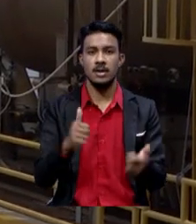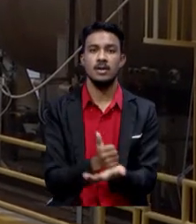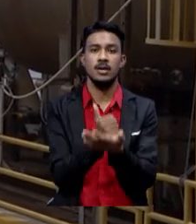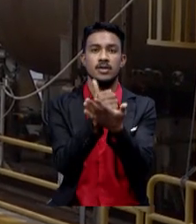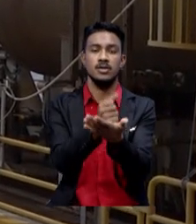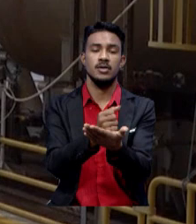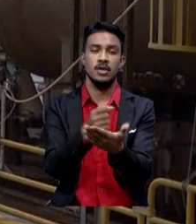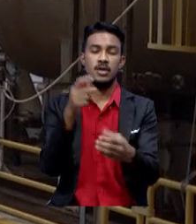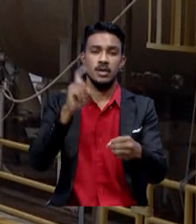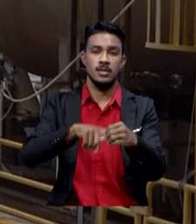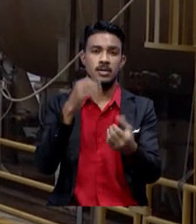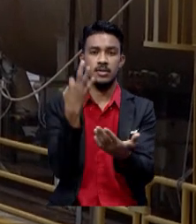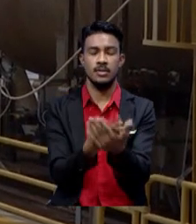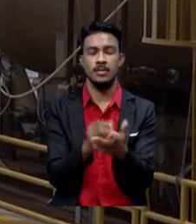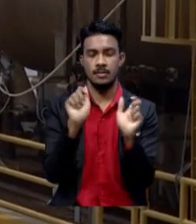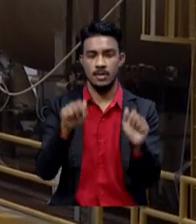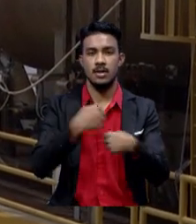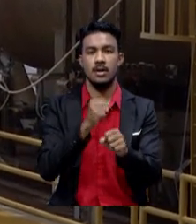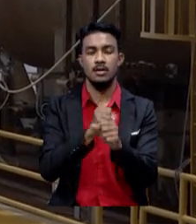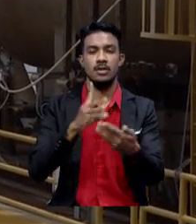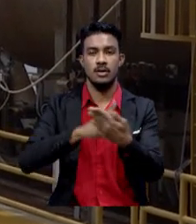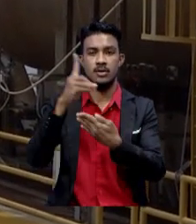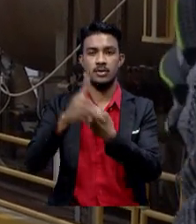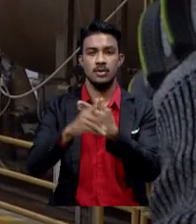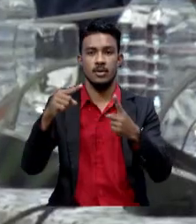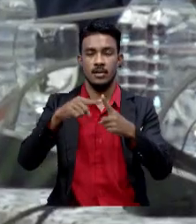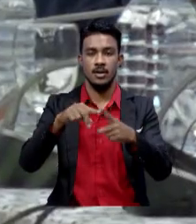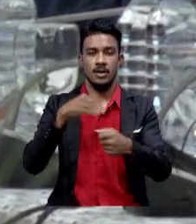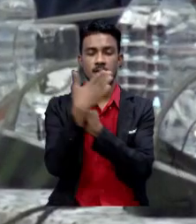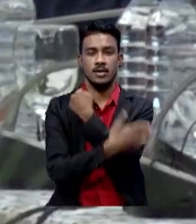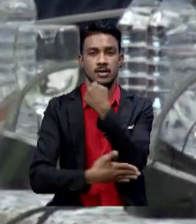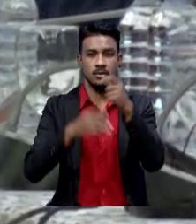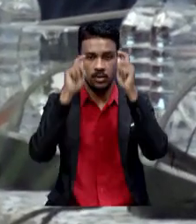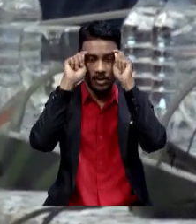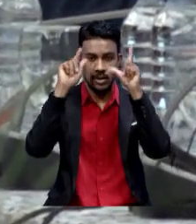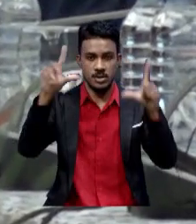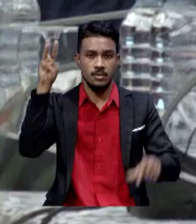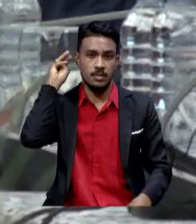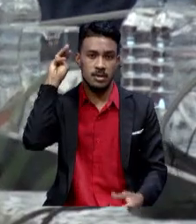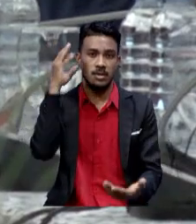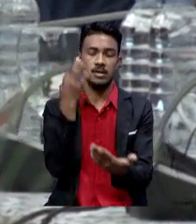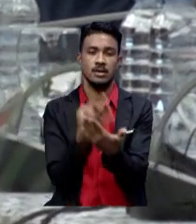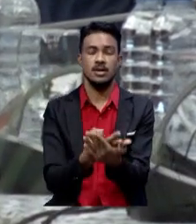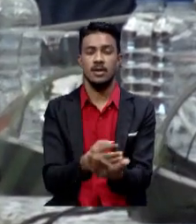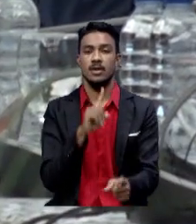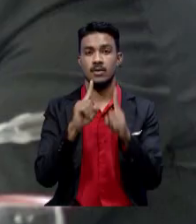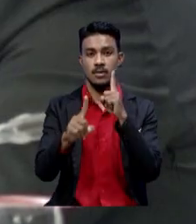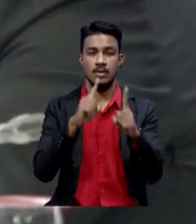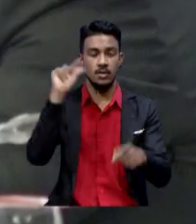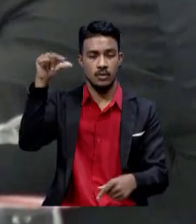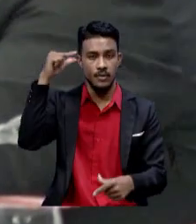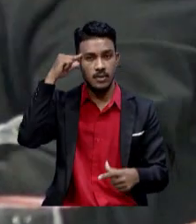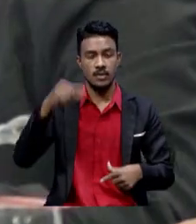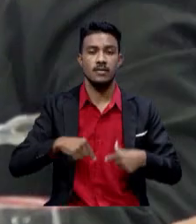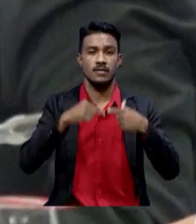fundo petrolífero o de halo desenvolvimento da nação Timor-Leste. Ministro Finanças explica, o governo se